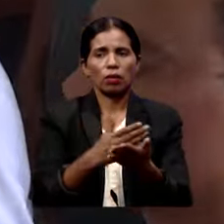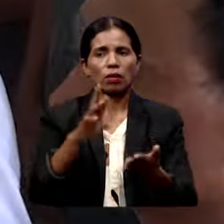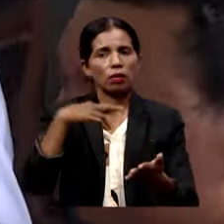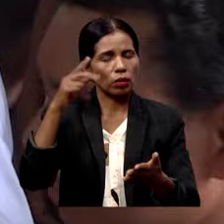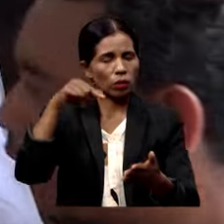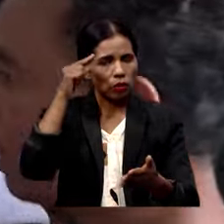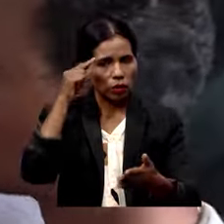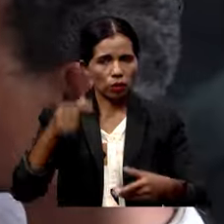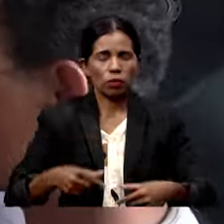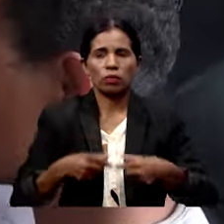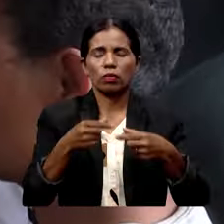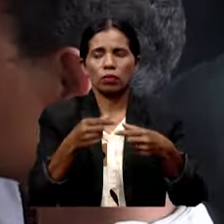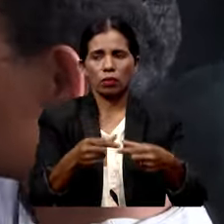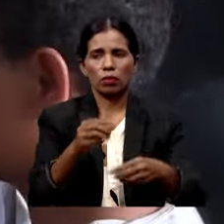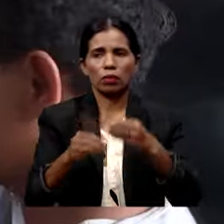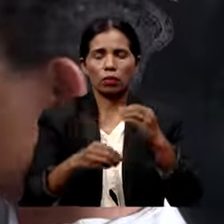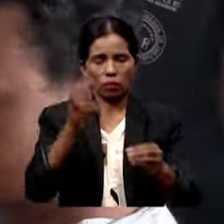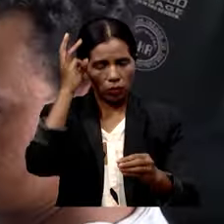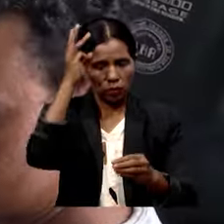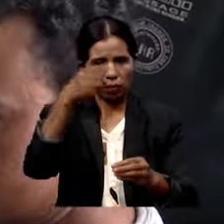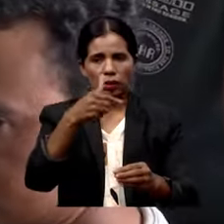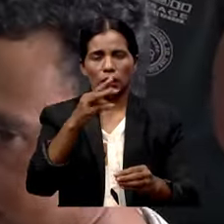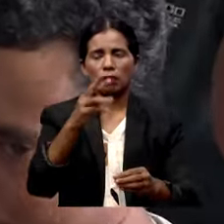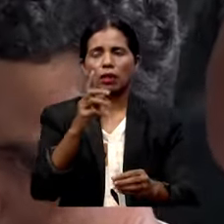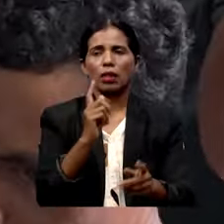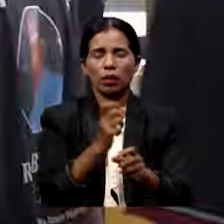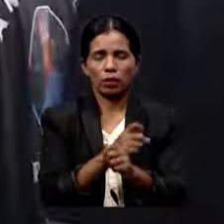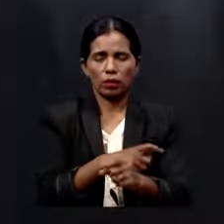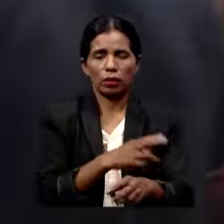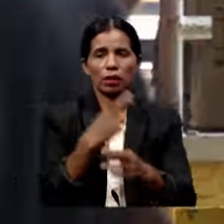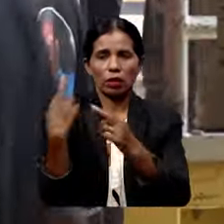governo subsidia. Relasiona ho preocupasi ini, jemen tenta tu konfirma ho